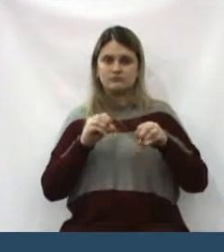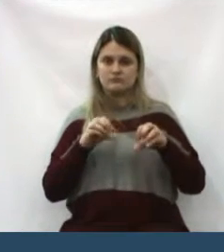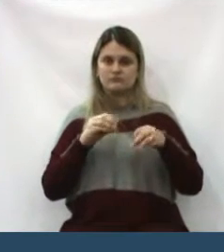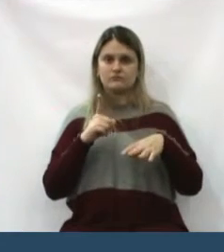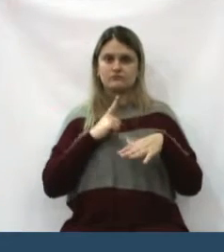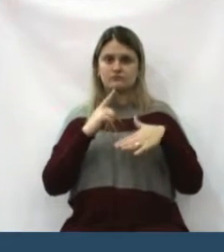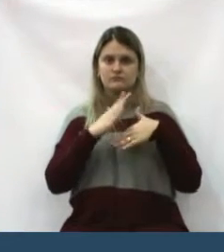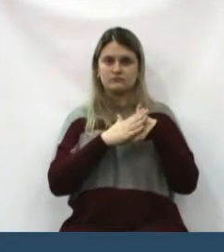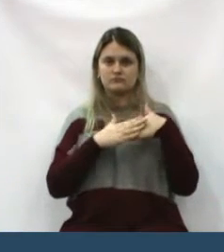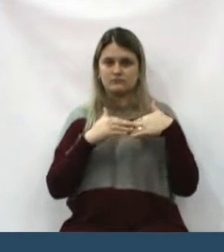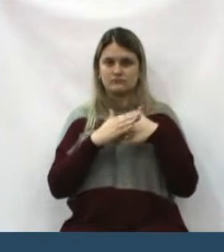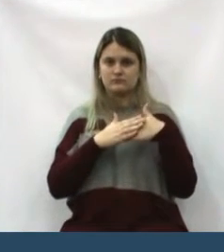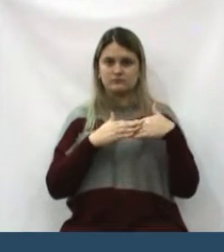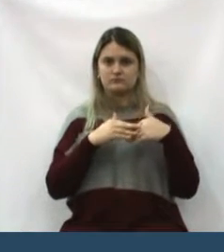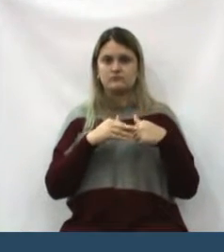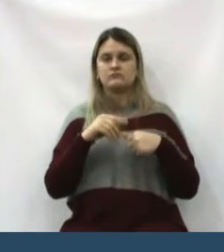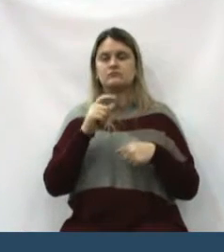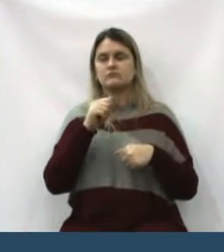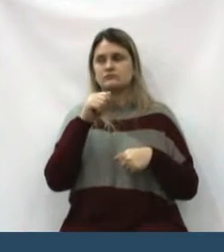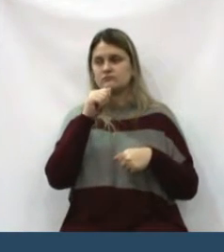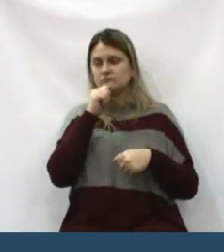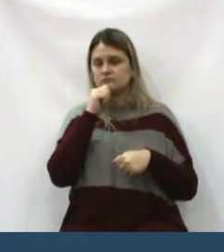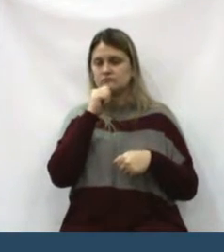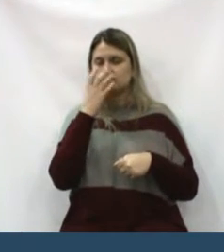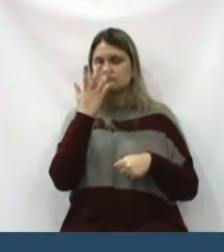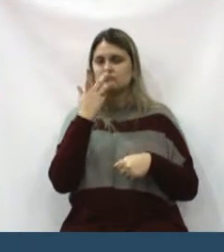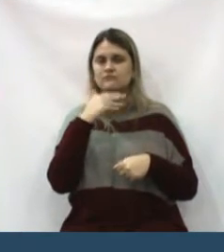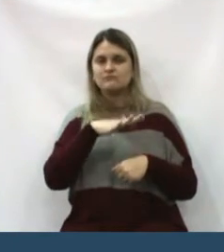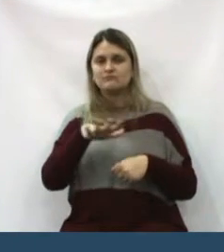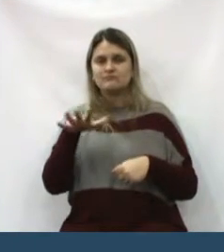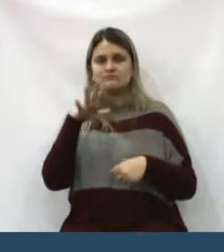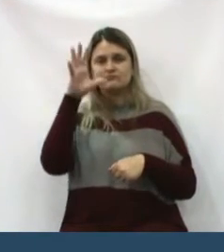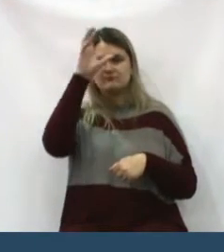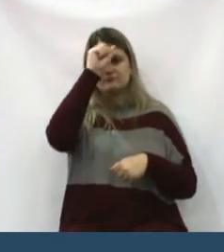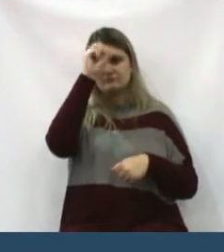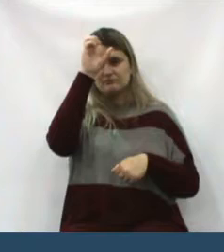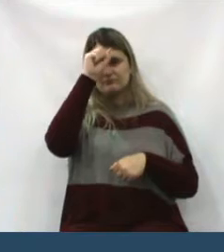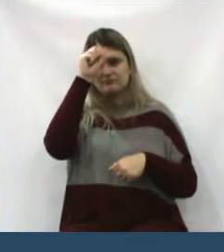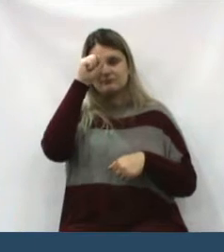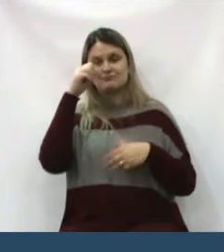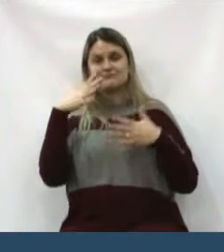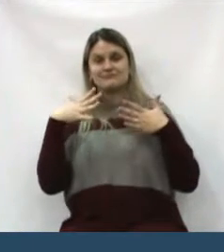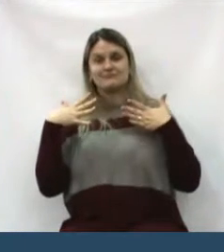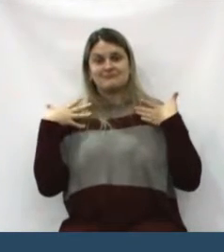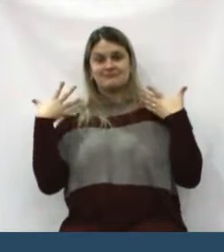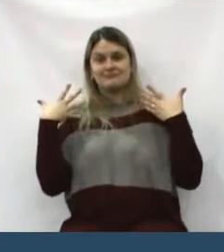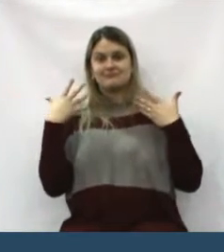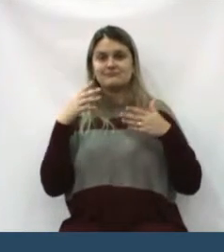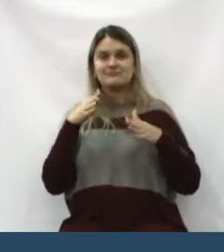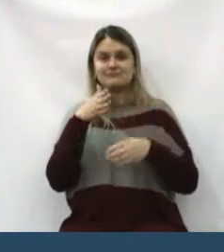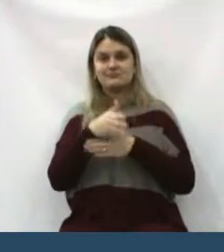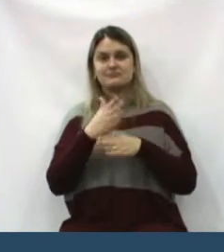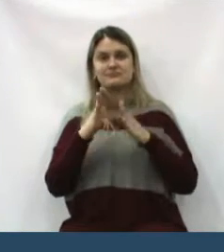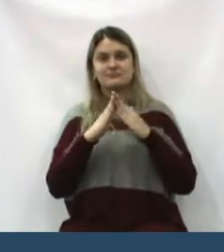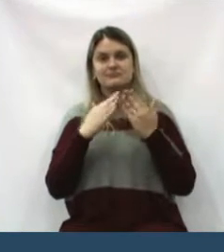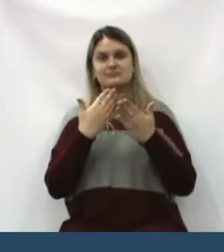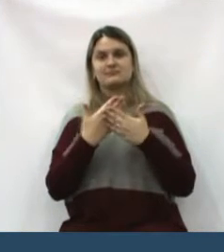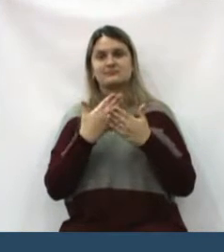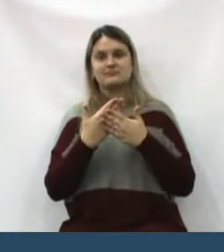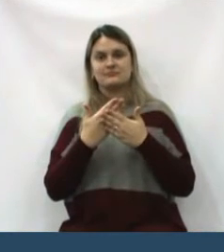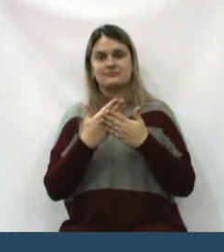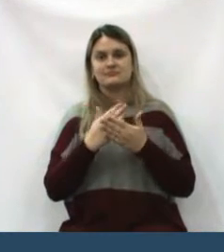ensinava com carinho a gente criança, ali aprendendo, assustado na escola,